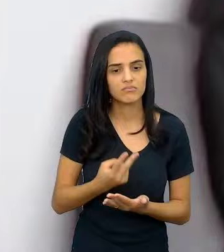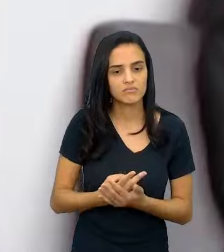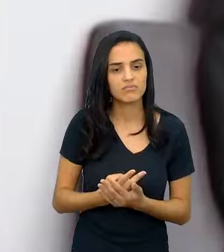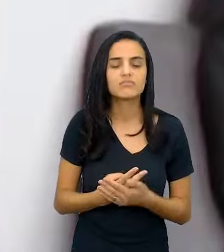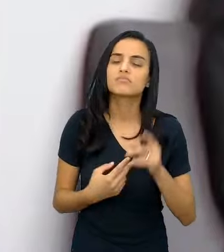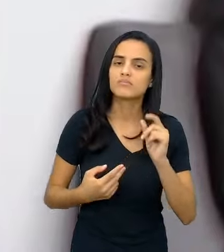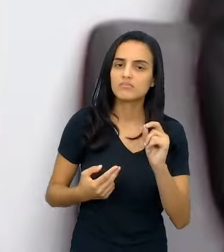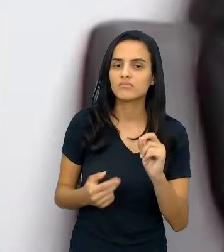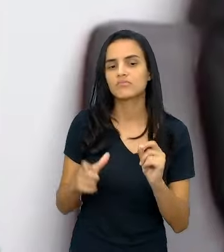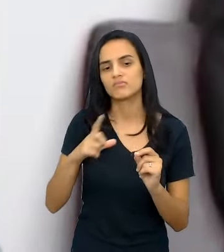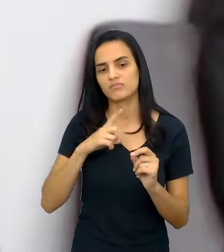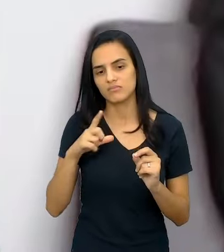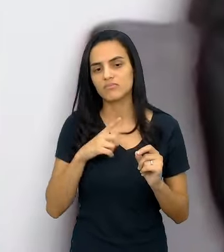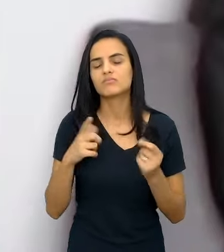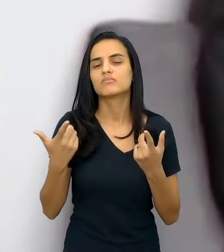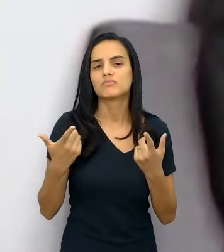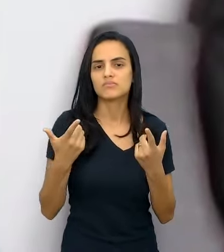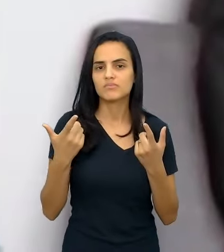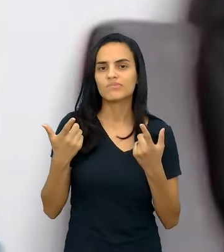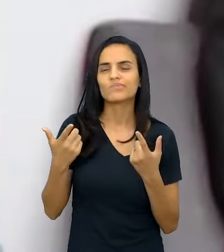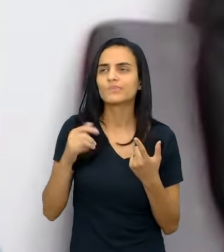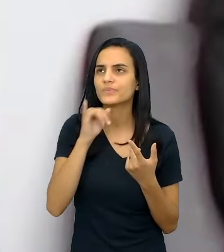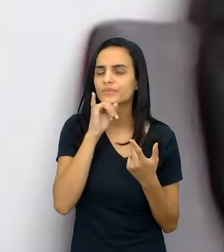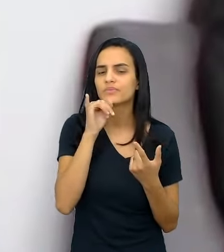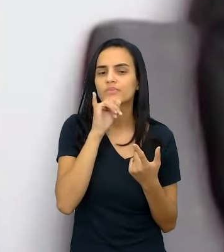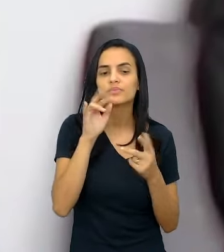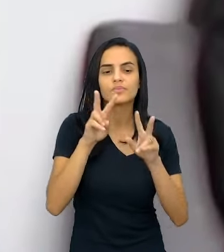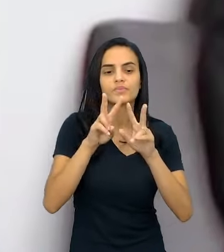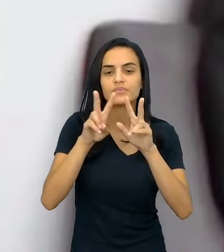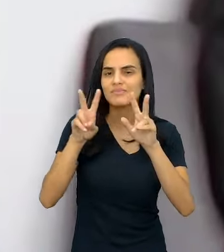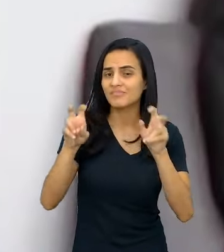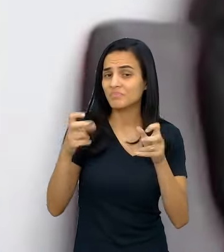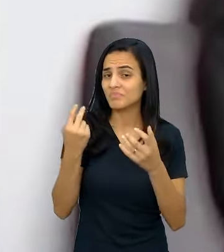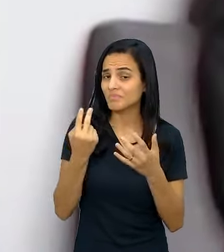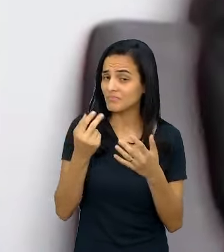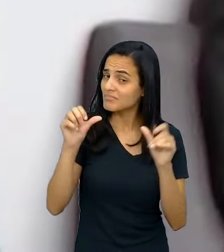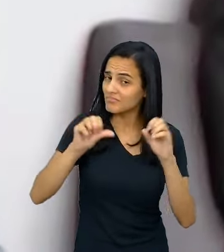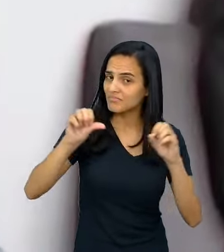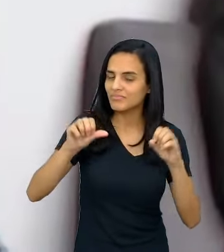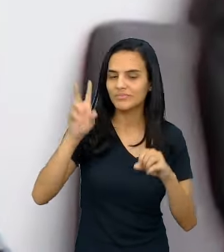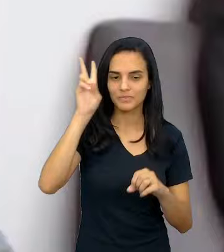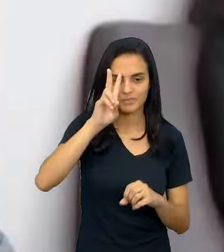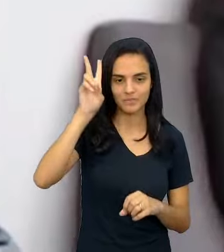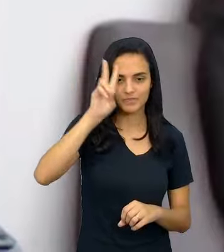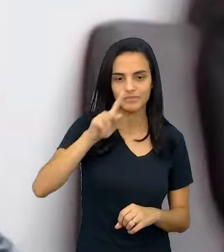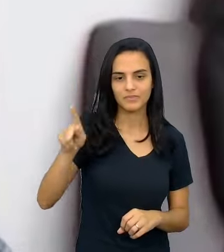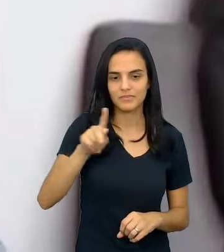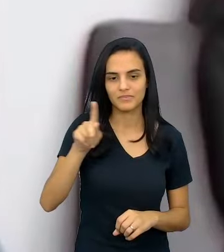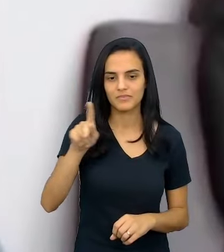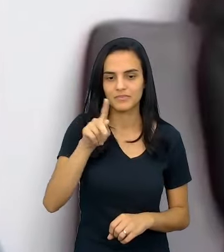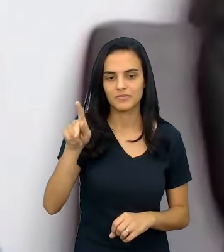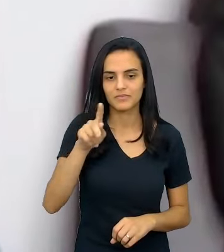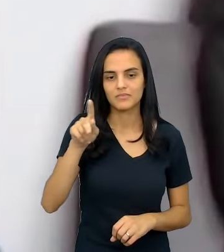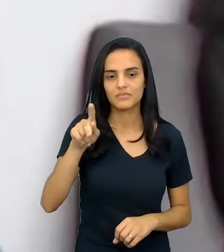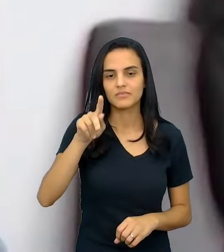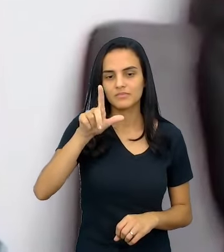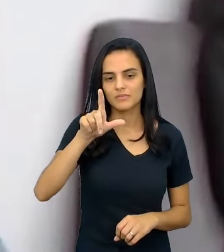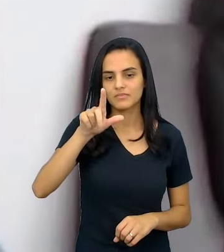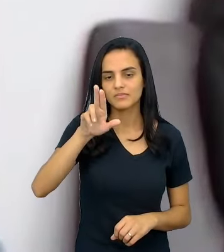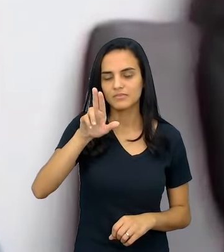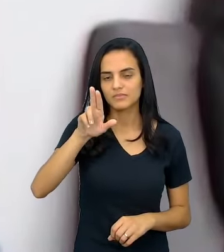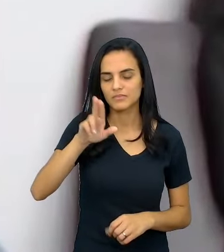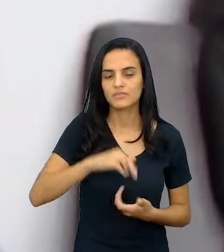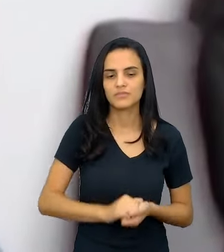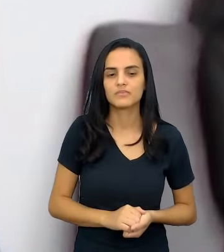eles tinham uma conotação muito ruim. Aí eu lembrei até da professora Lulu Halley, que foi minha professora